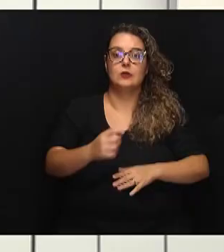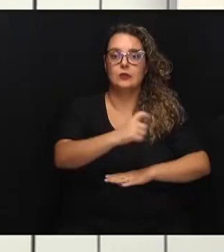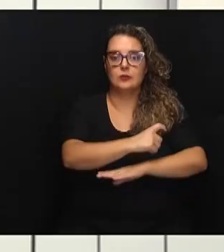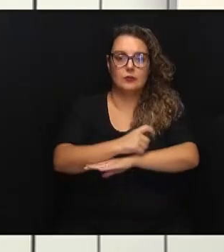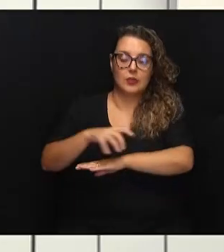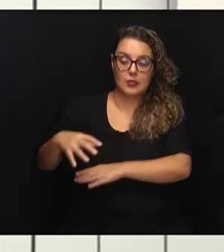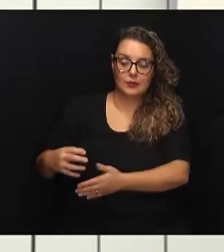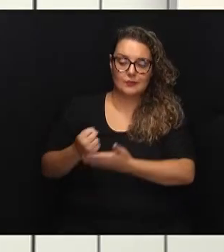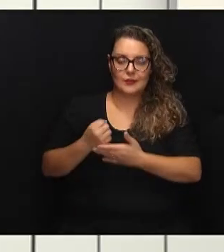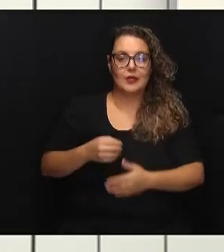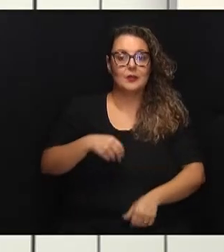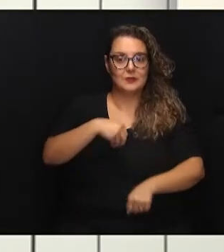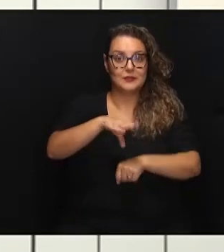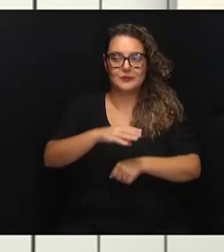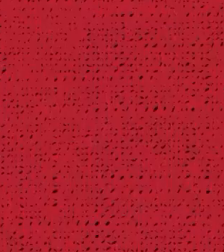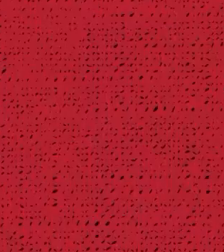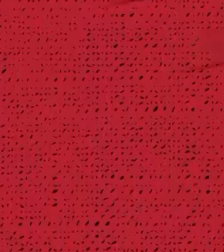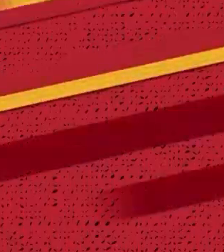lá. Siga as dicas aí.